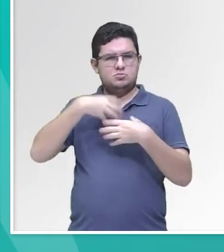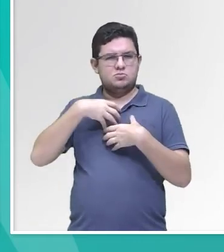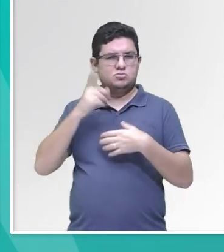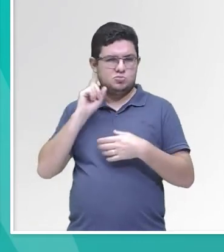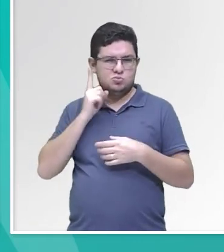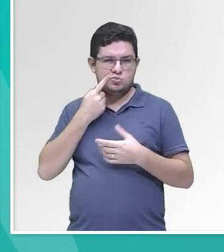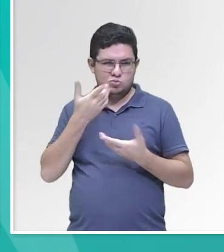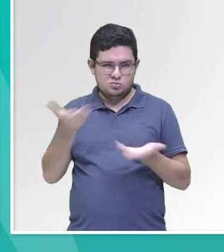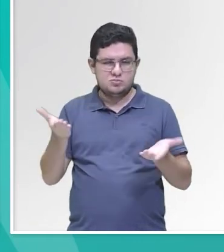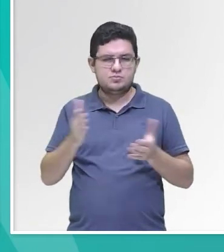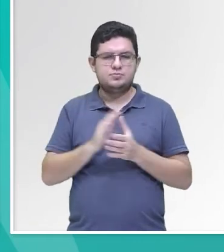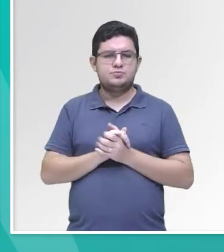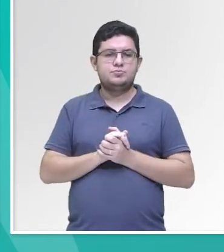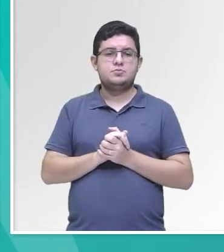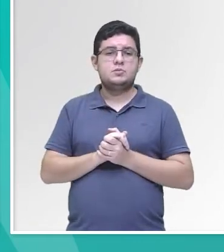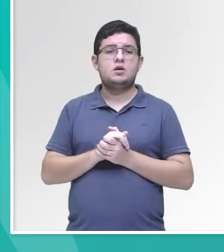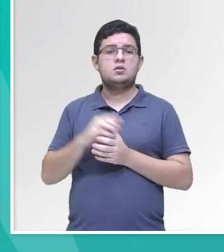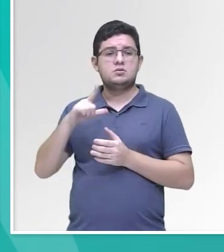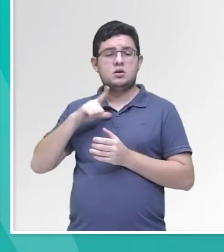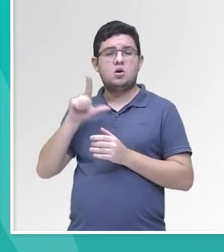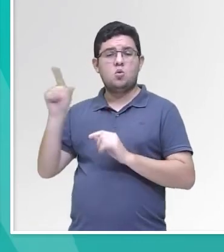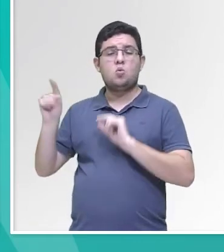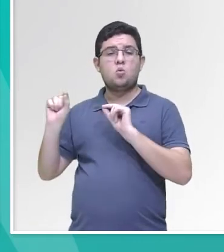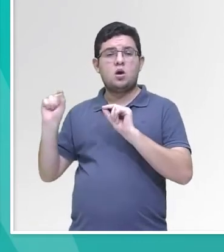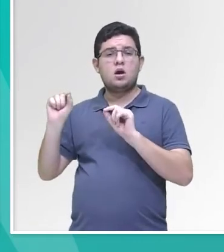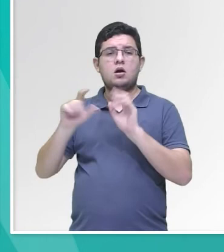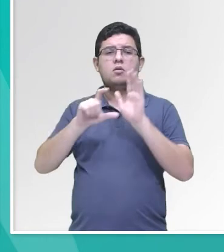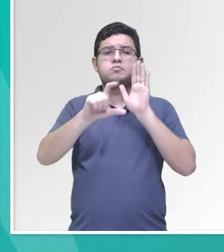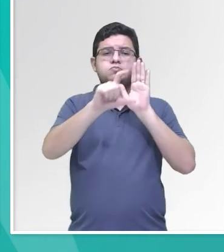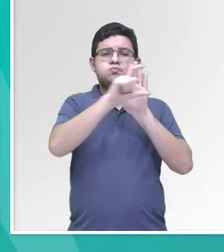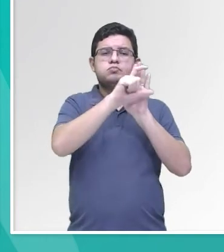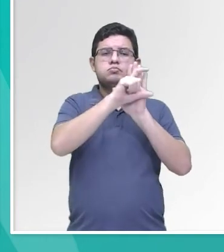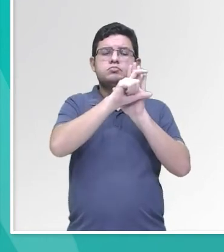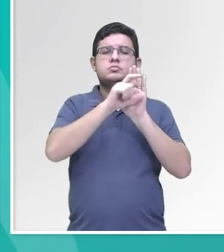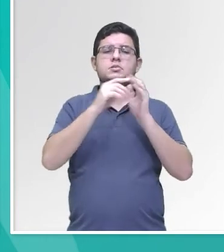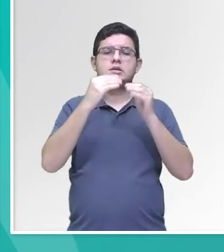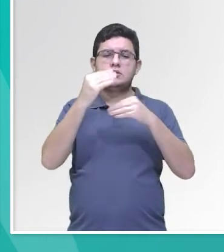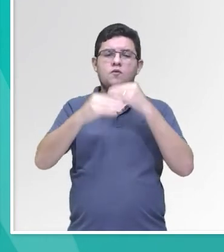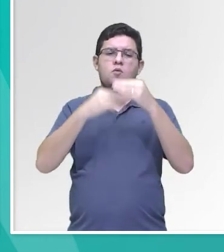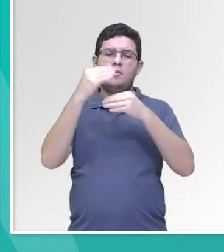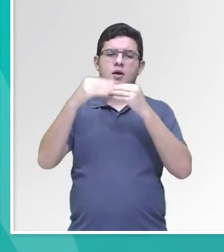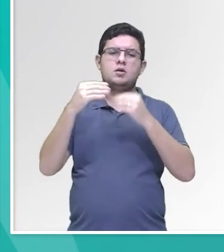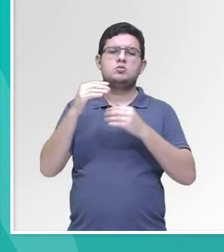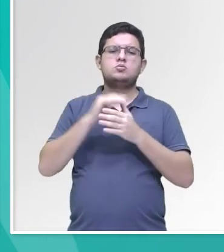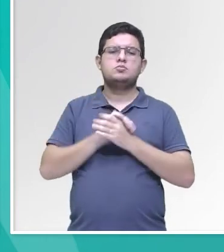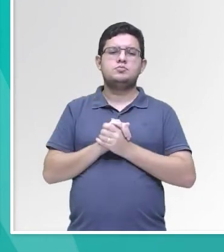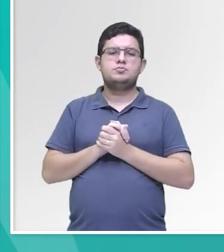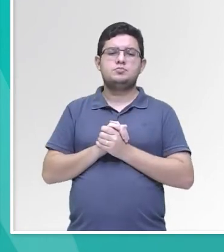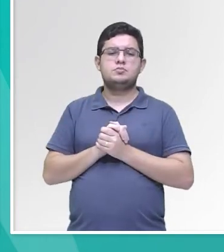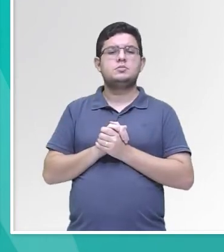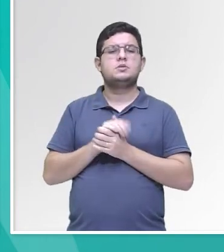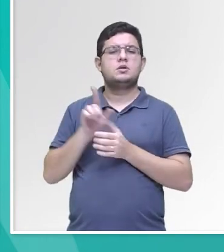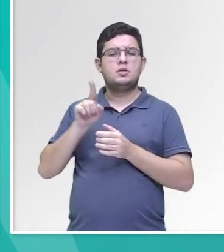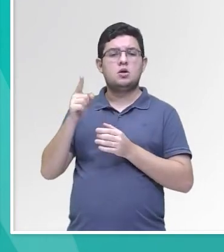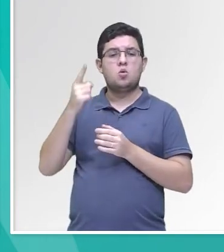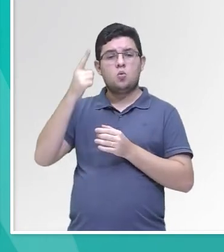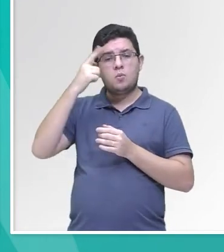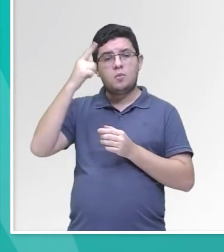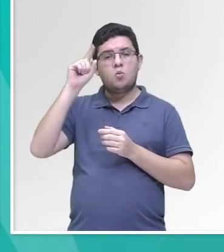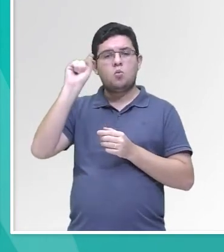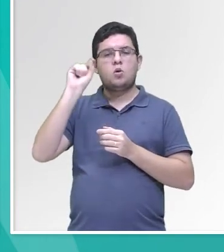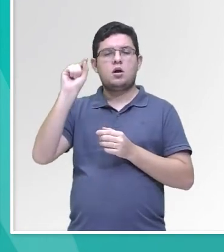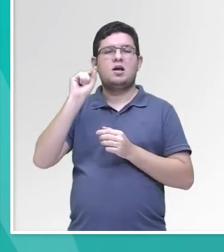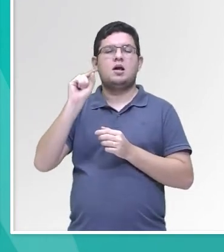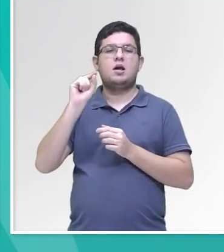um parágrafo de desenvolvimento, uma argumentação que ajuda a sustentar aquela ideia de que no Brasil os surdos não têm o